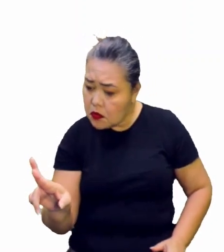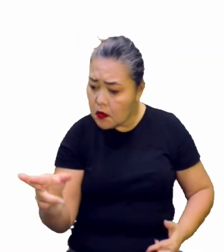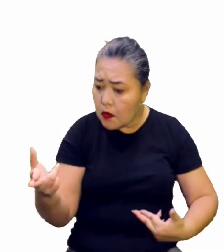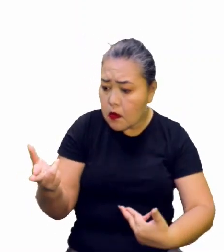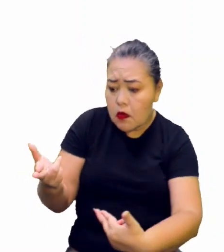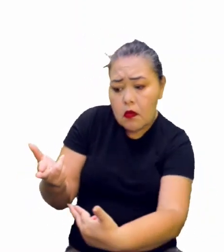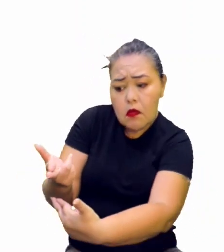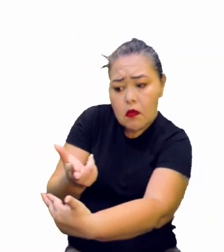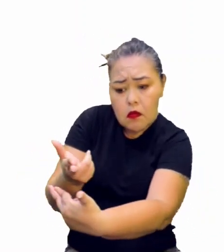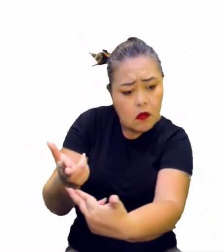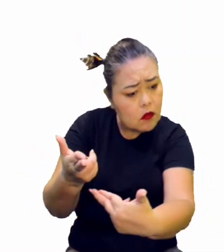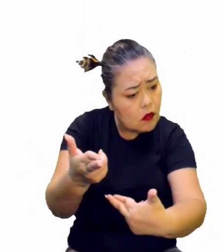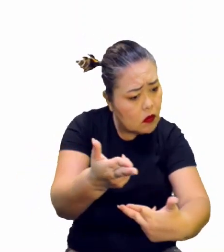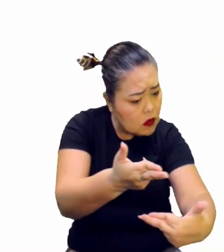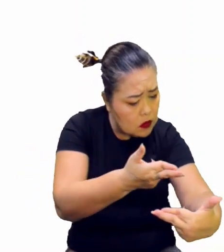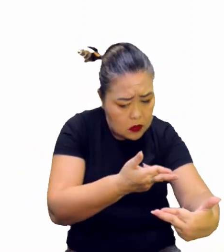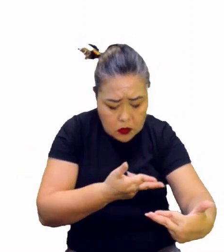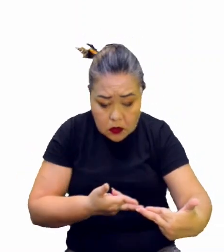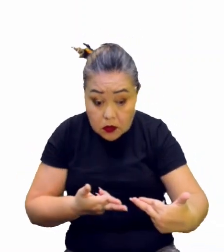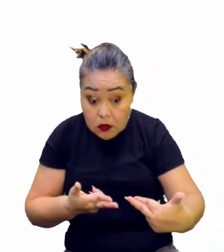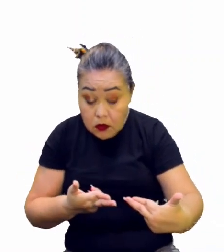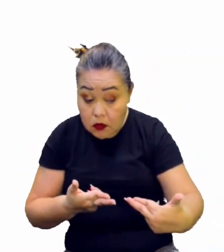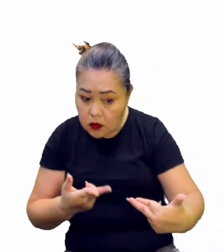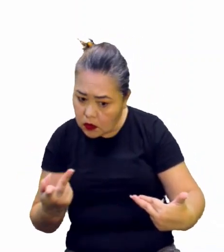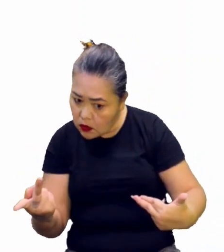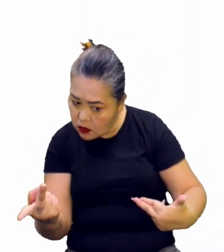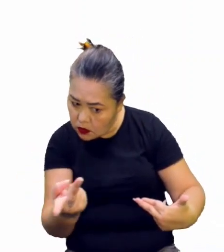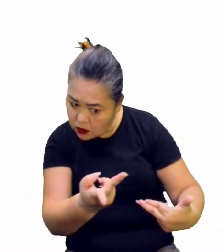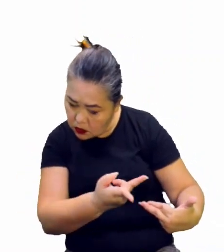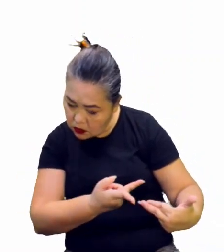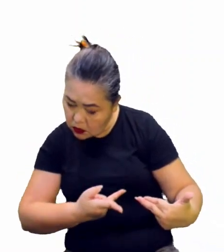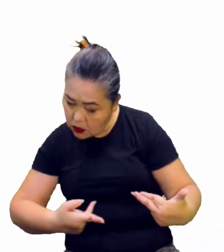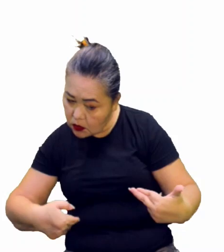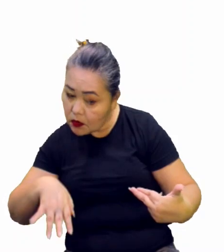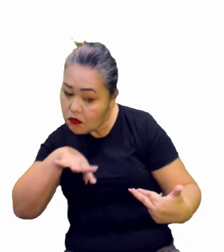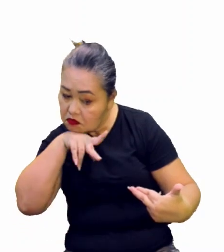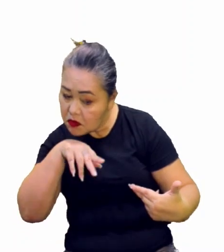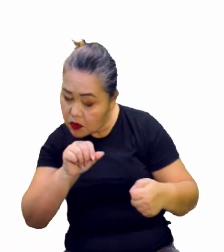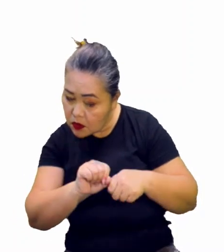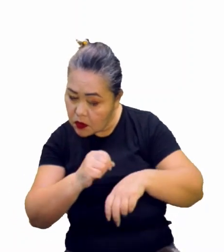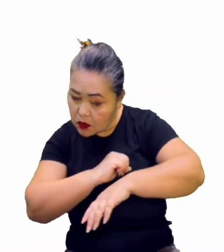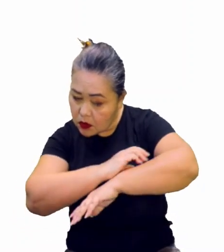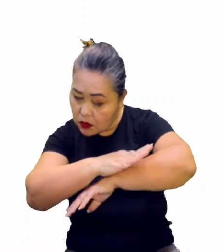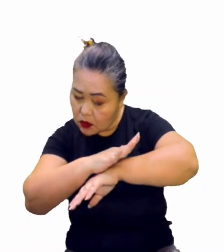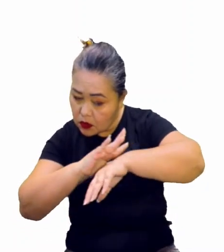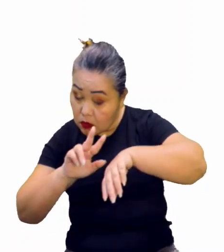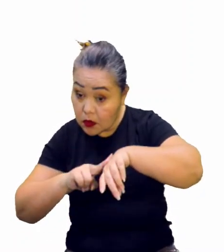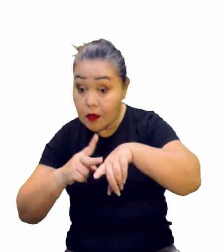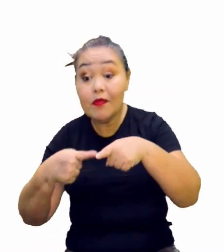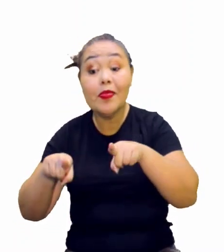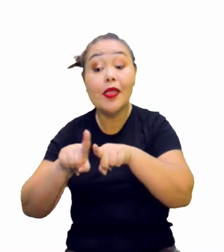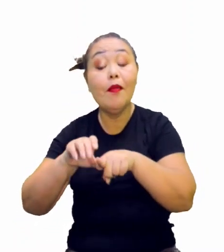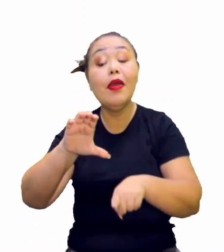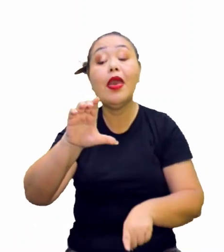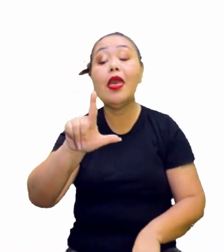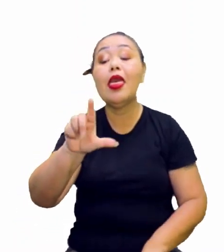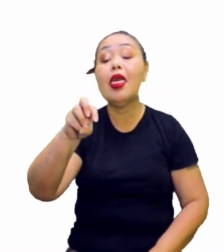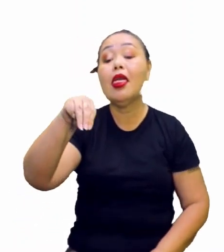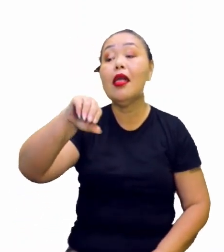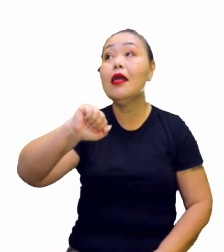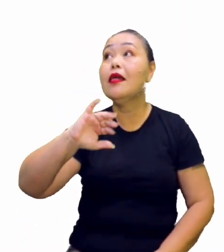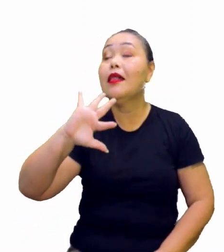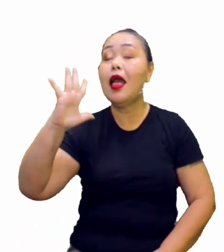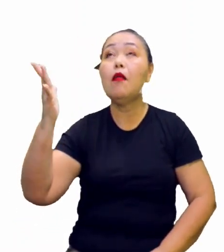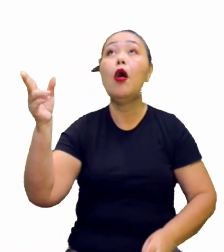interação, não só entre os vegetais e os animais, mas o clima que ali tem, massa de ar